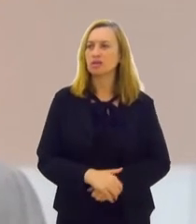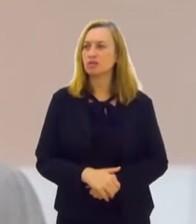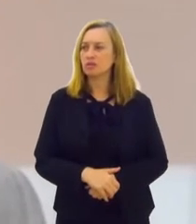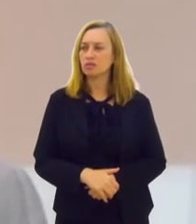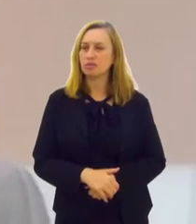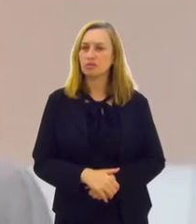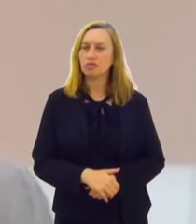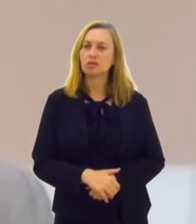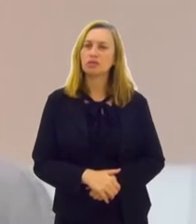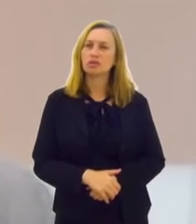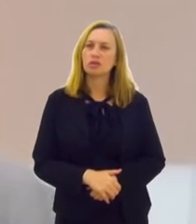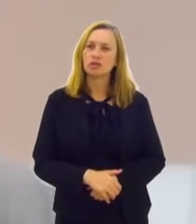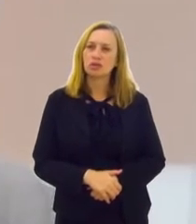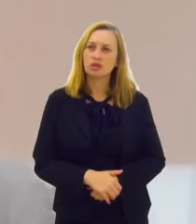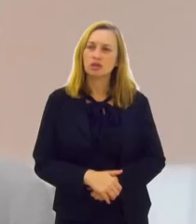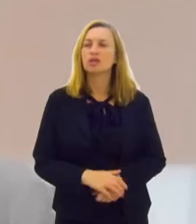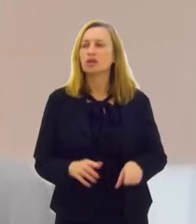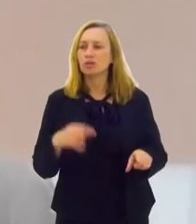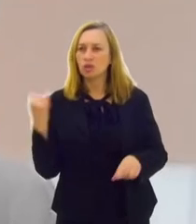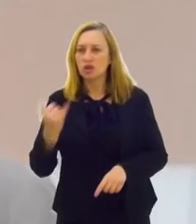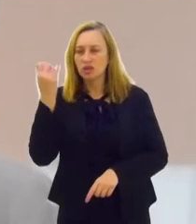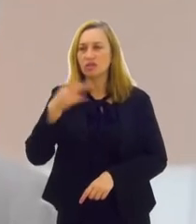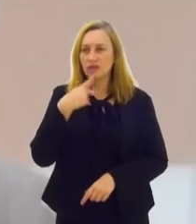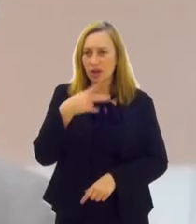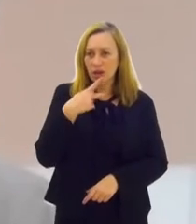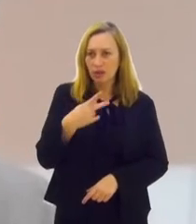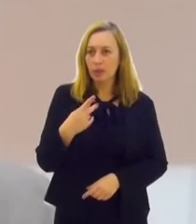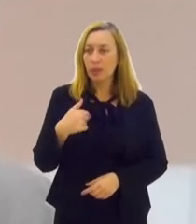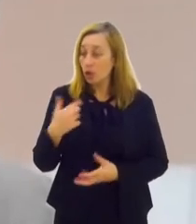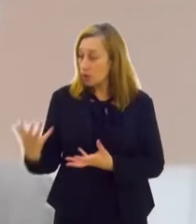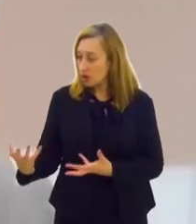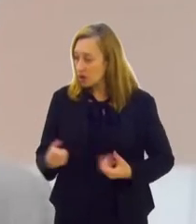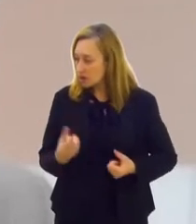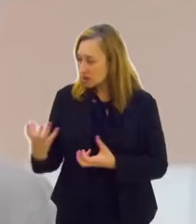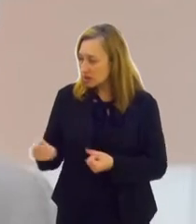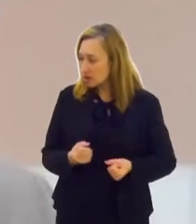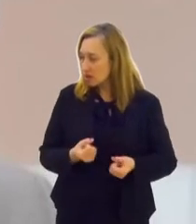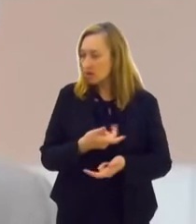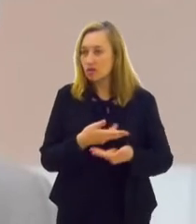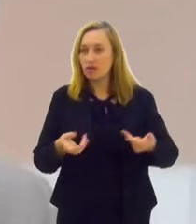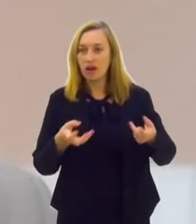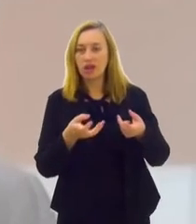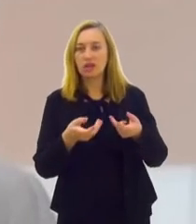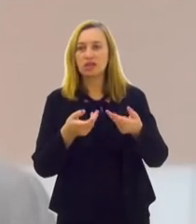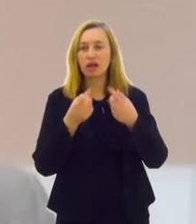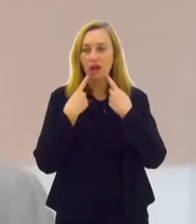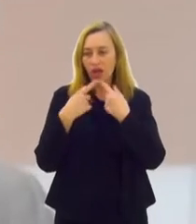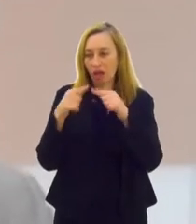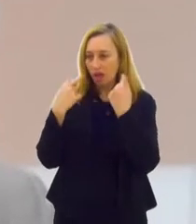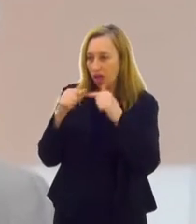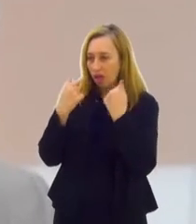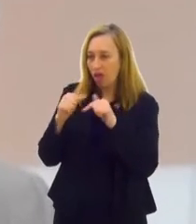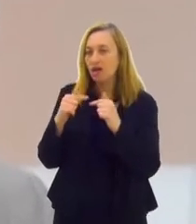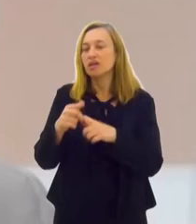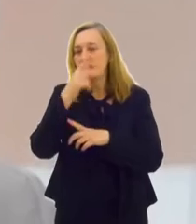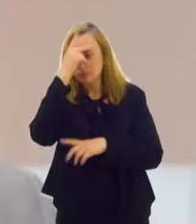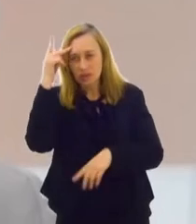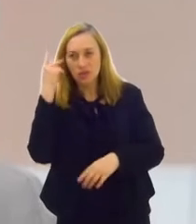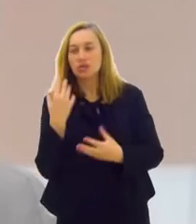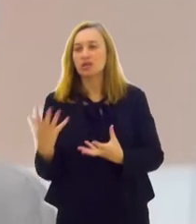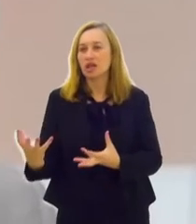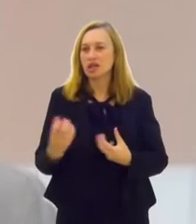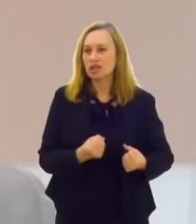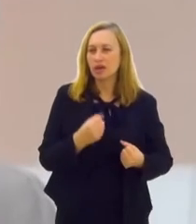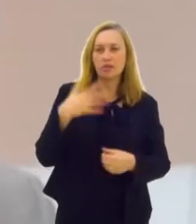coligação. E aí também é importante frisar isso, porque eu recebo muitas reclamações de pessoas